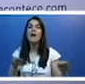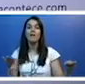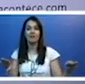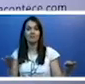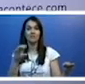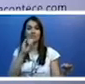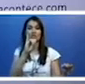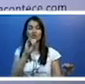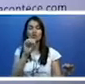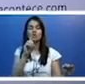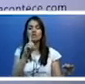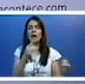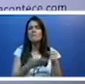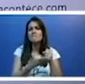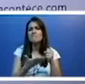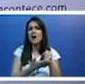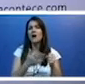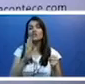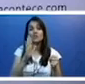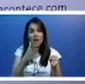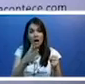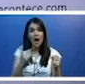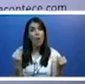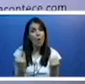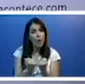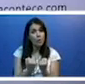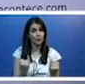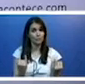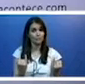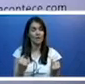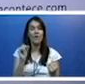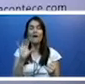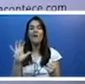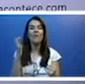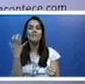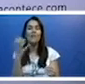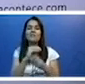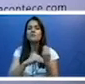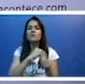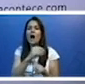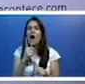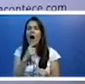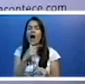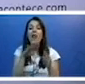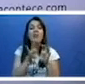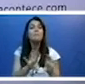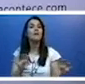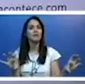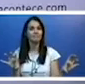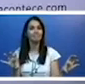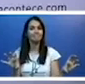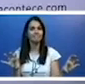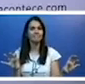Então, a base ela já é um composto iônico. O que vai acontecer quando misturados em água é a separação